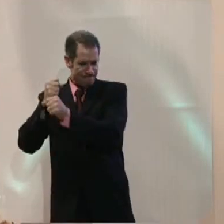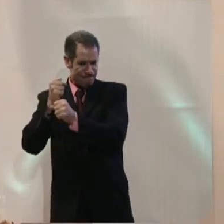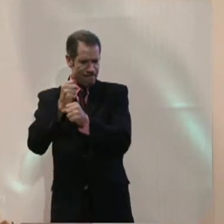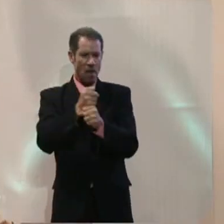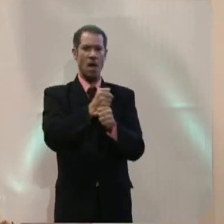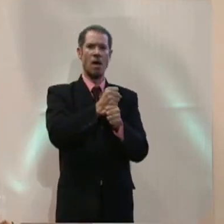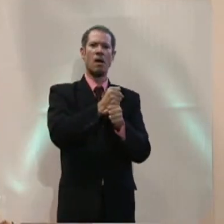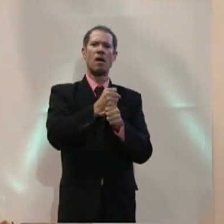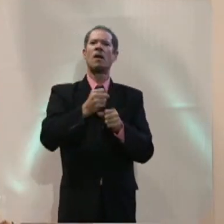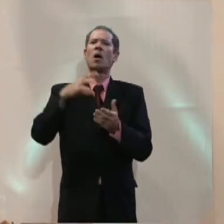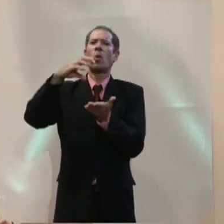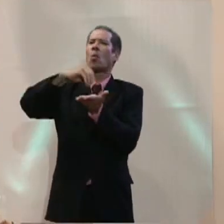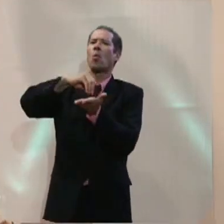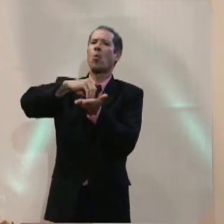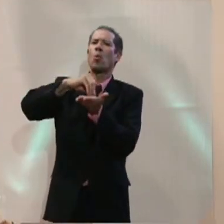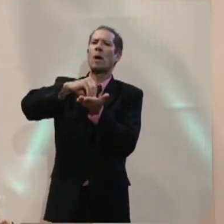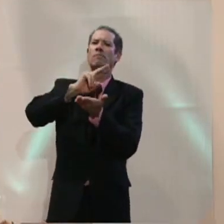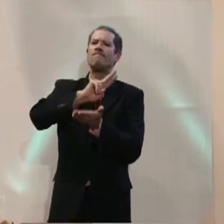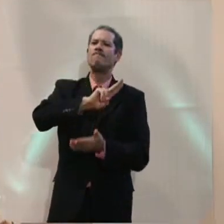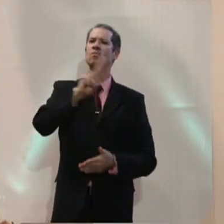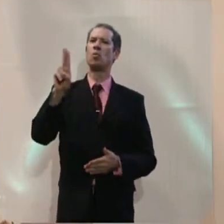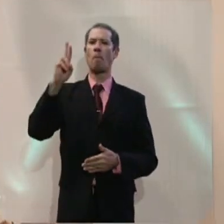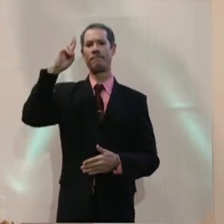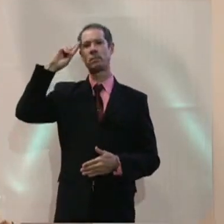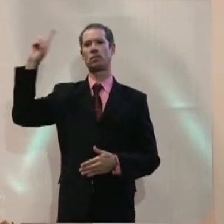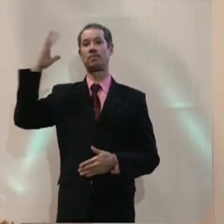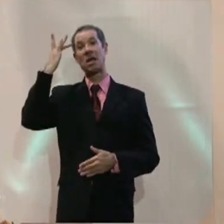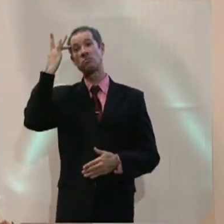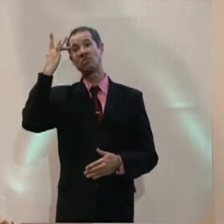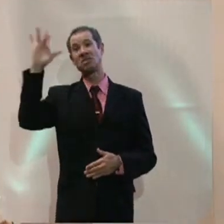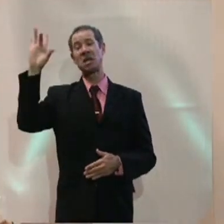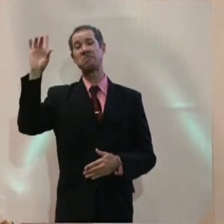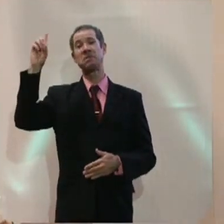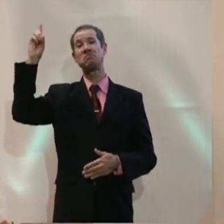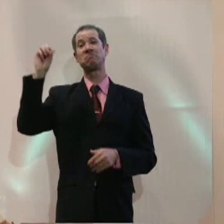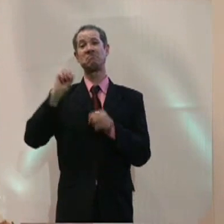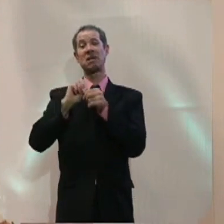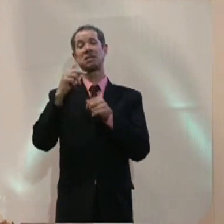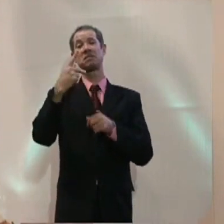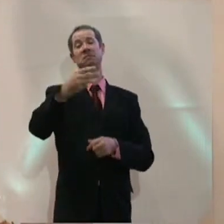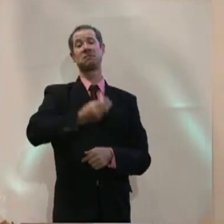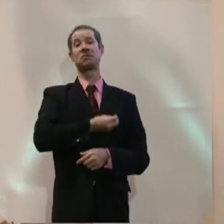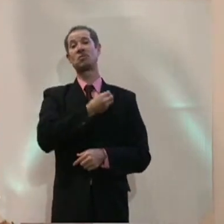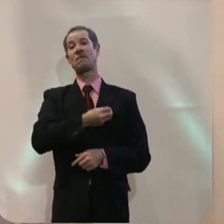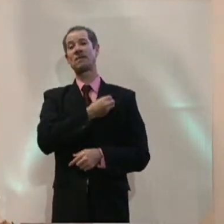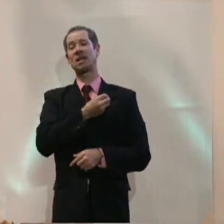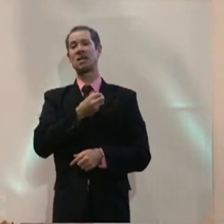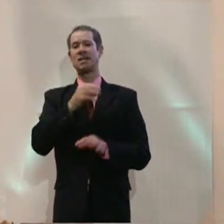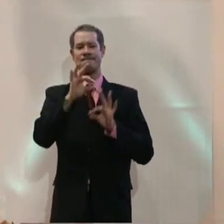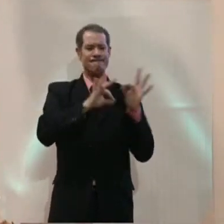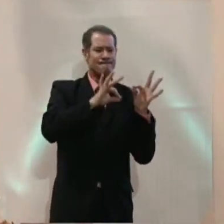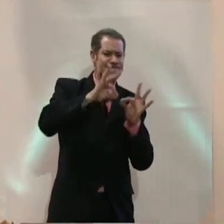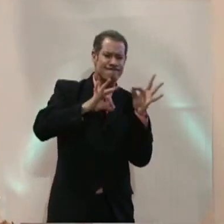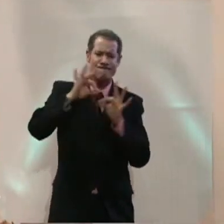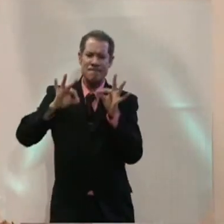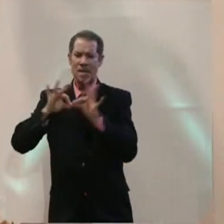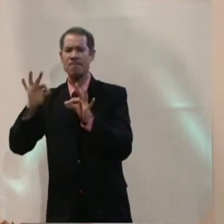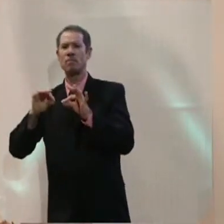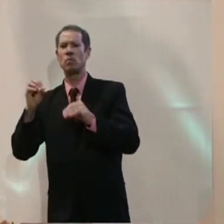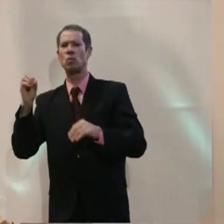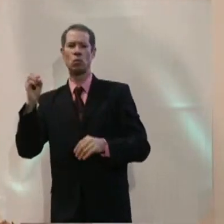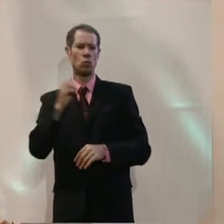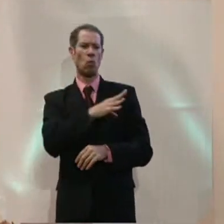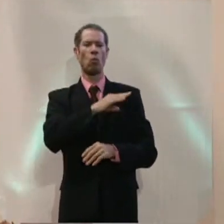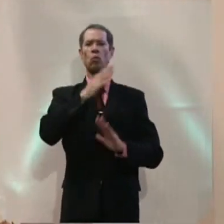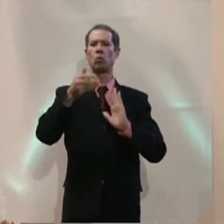alicerce está sendo colocado em nome do Senhor. Eu não sei o que Deus está fazendo na sua vida. Talvez Ele esteja reformulando tudo. Talvez